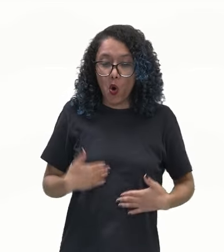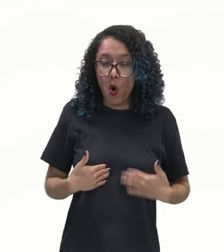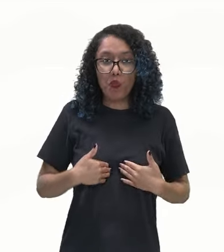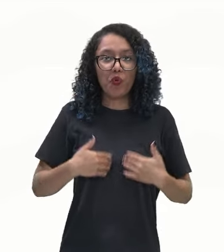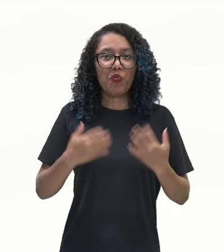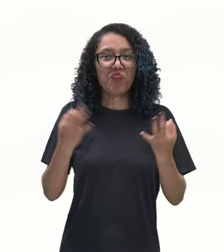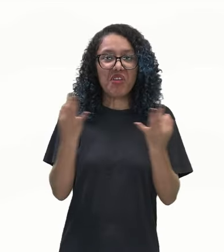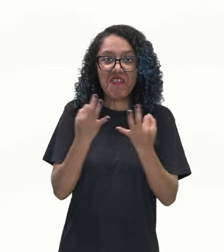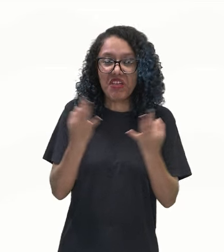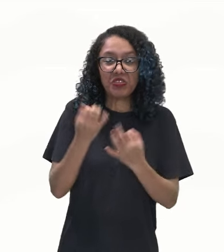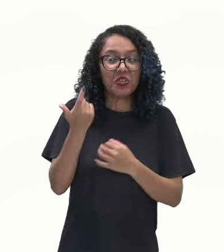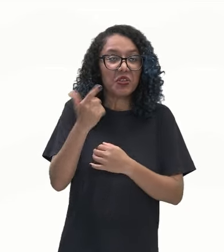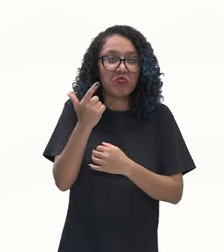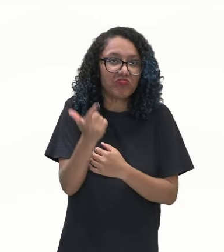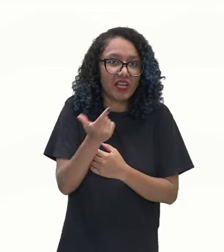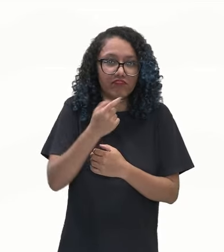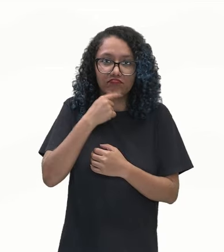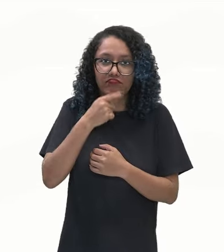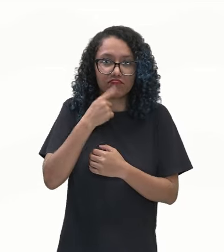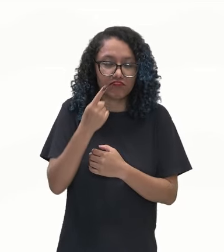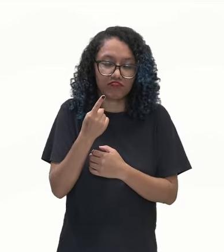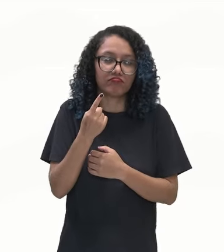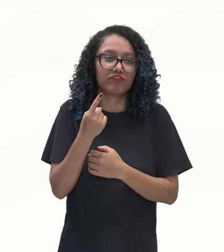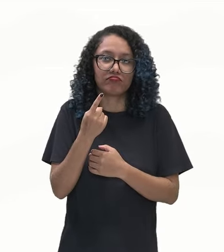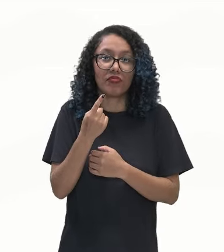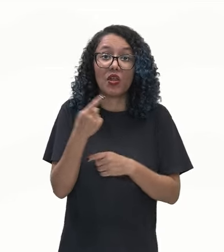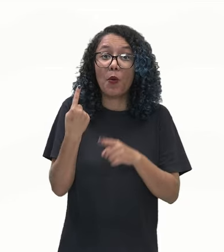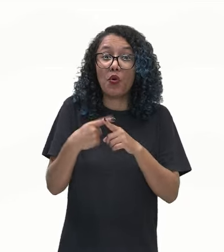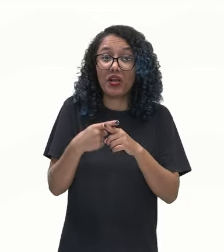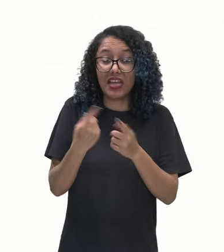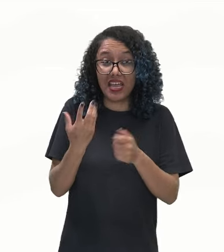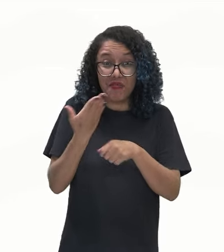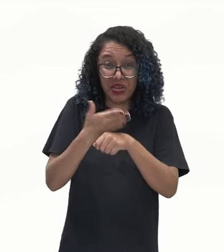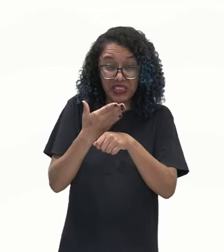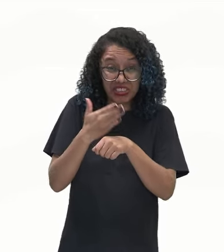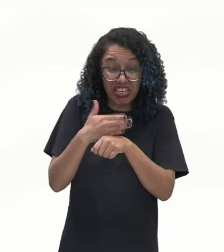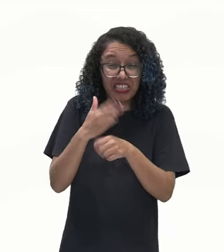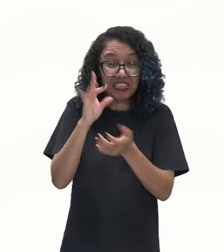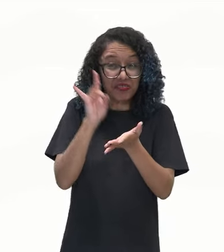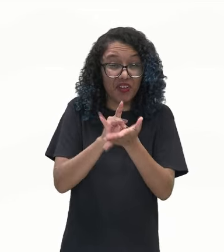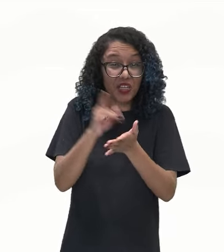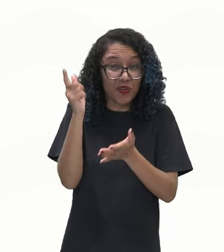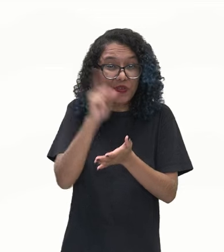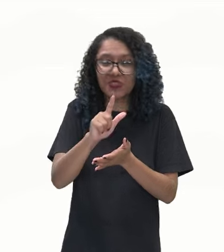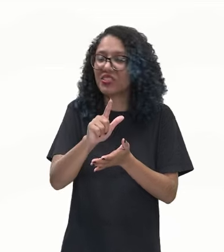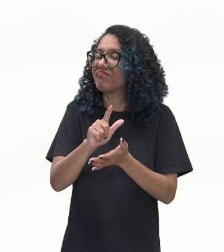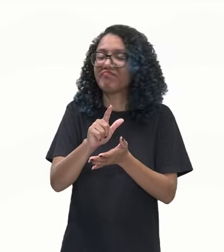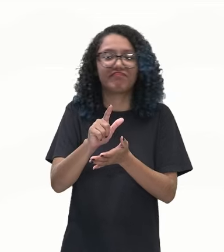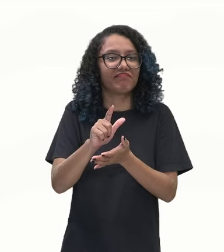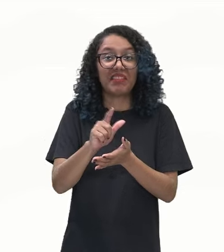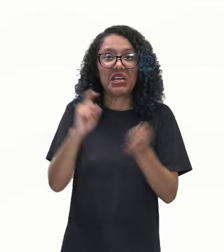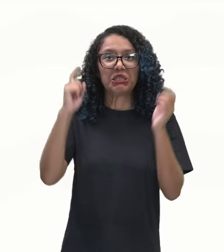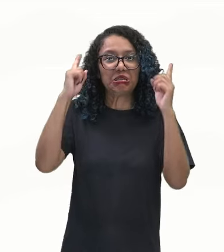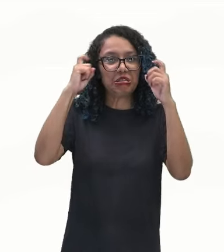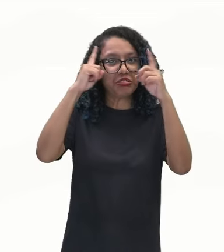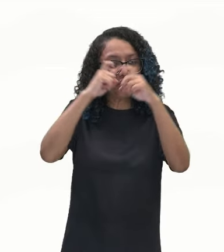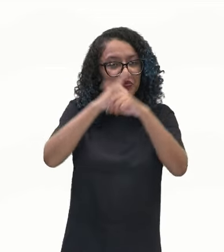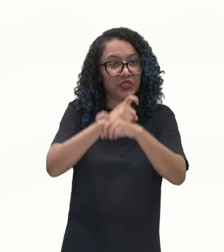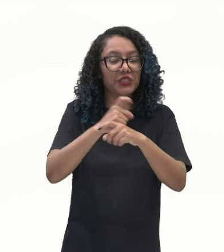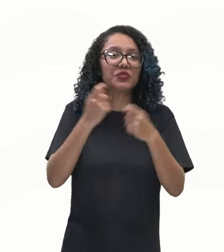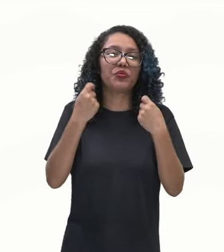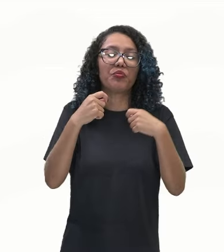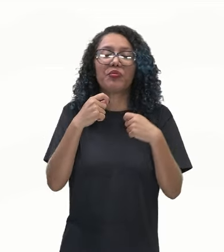tipo irreal de corpo, né? Que na prática não é fácil de se conseguir, aí recorre a outros meios, como o